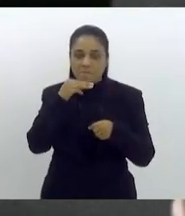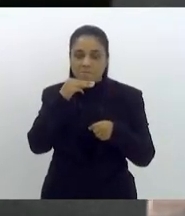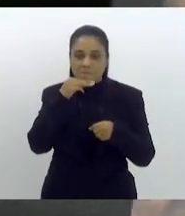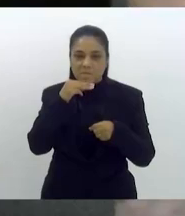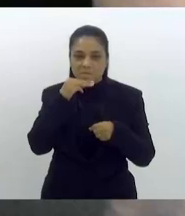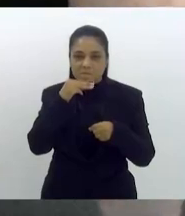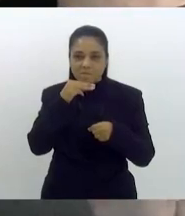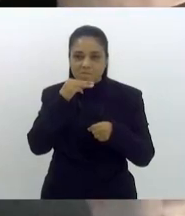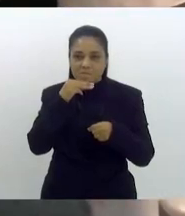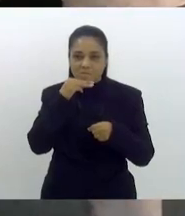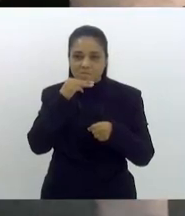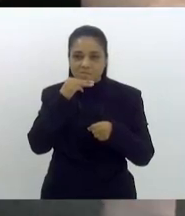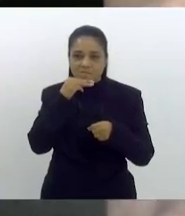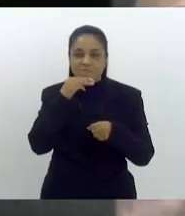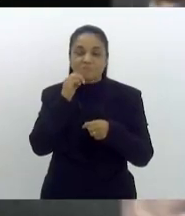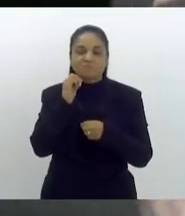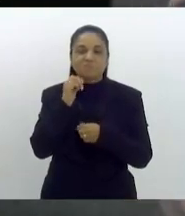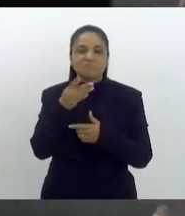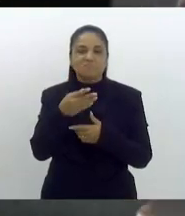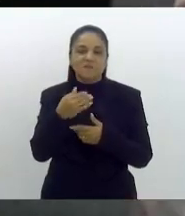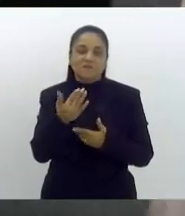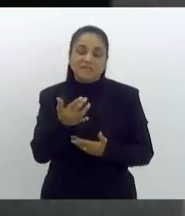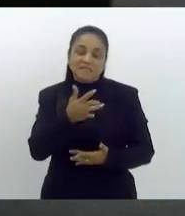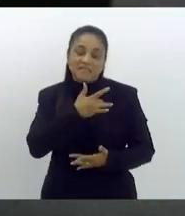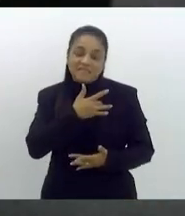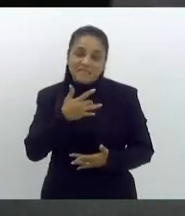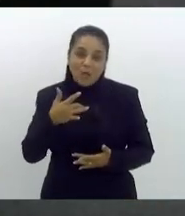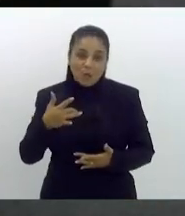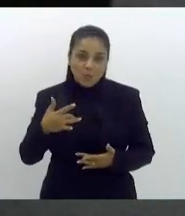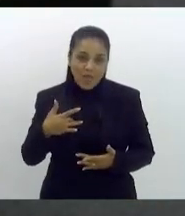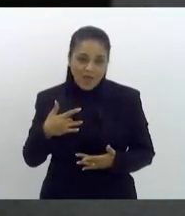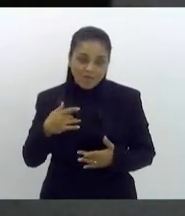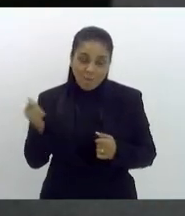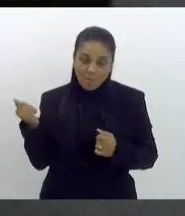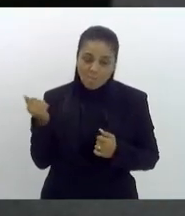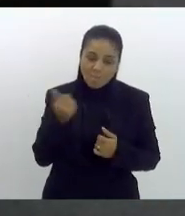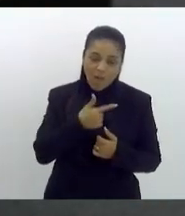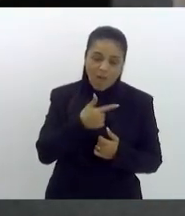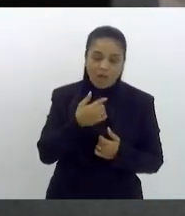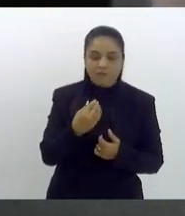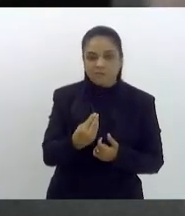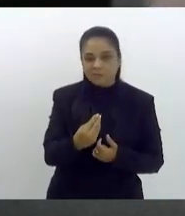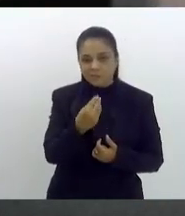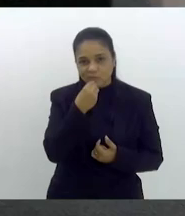bem mais Ecológico do que aquele sanduba de